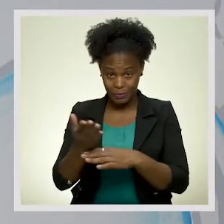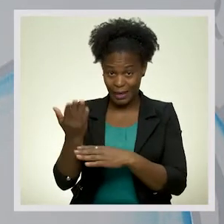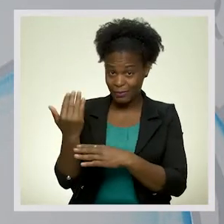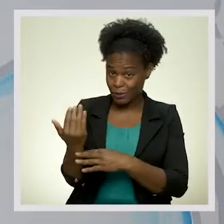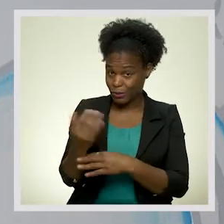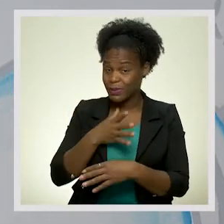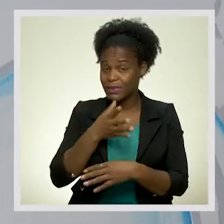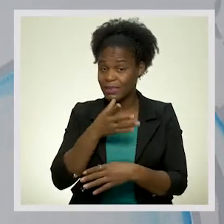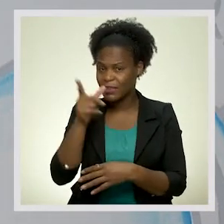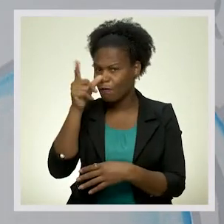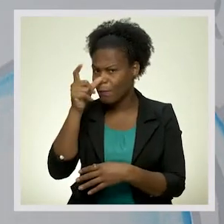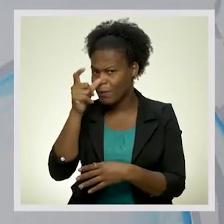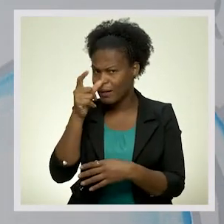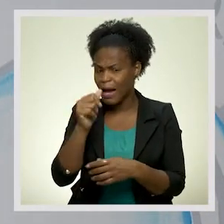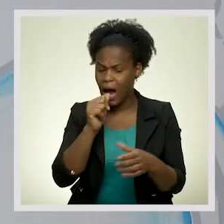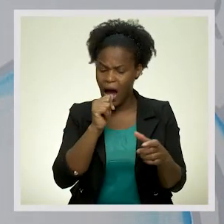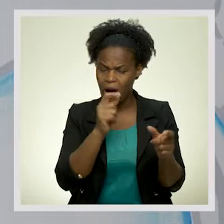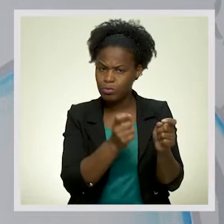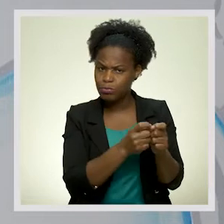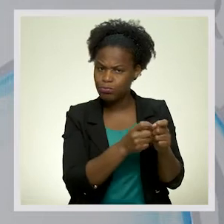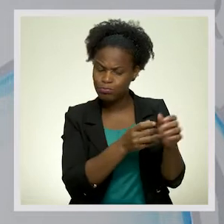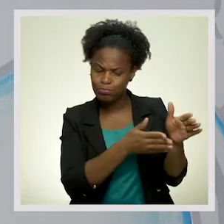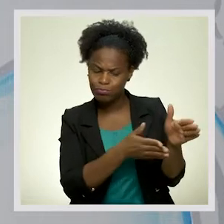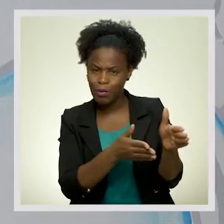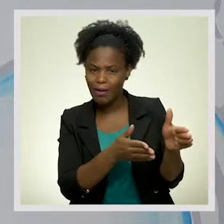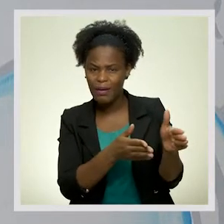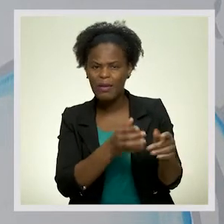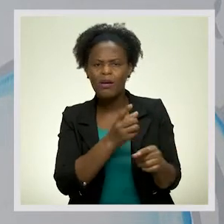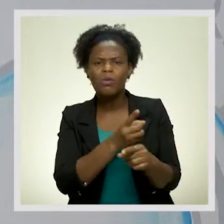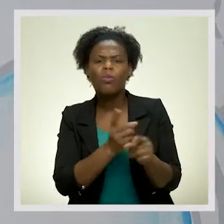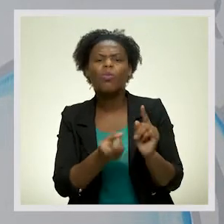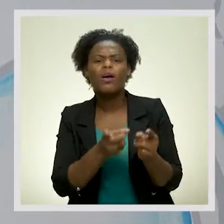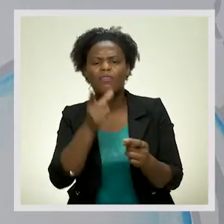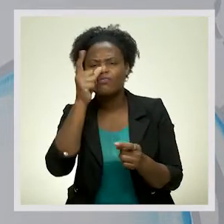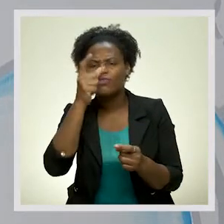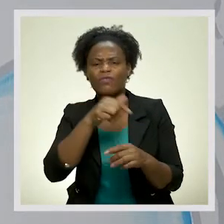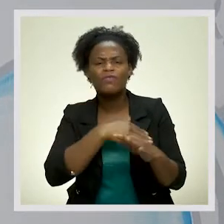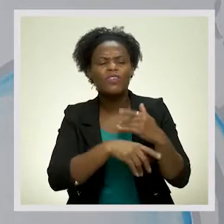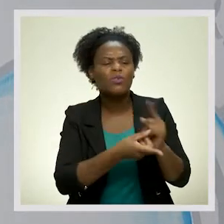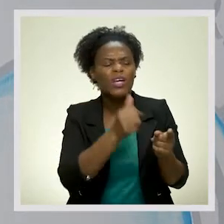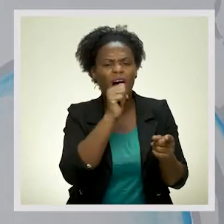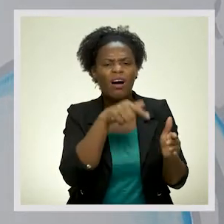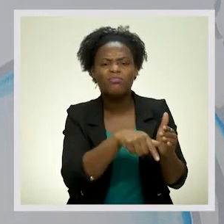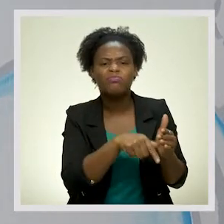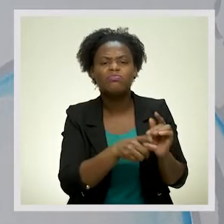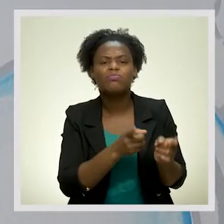formiga estava à beira do lago, não é? O que é que a formiga foi lá fazer? Foi